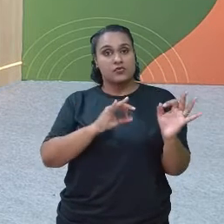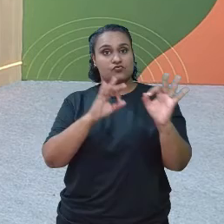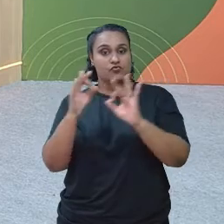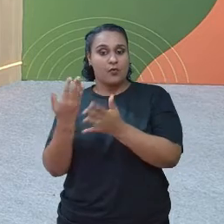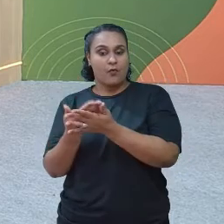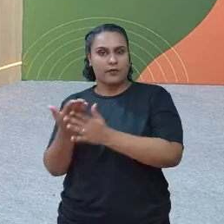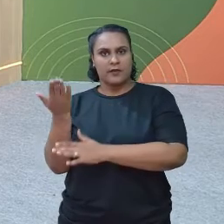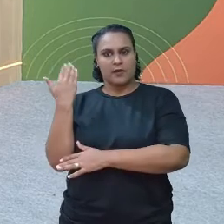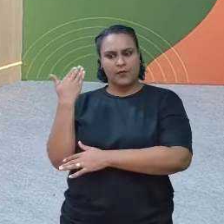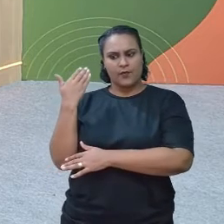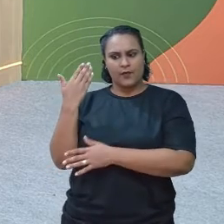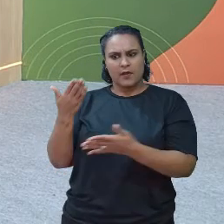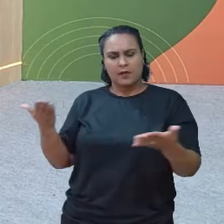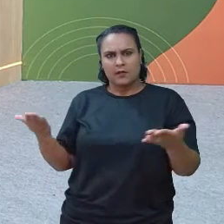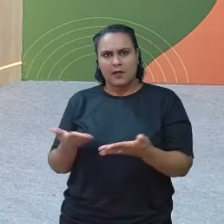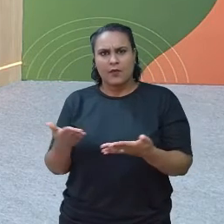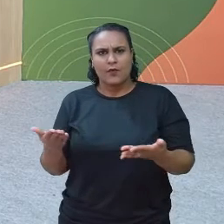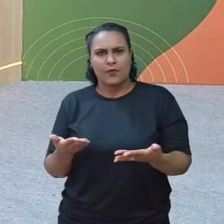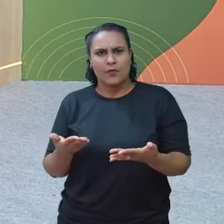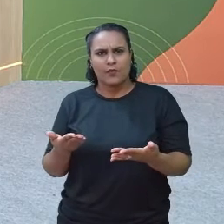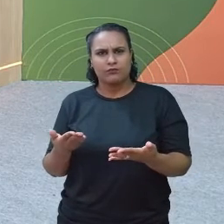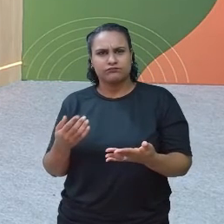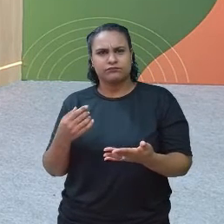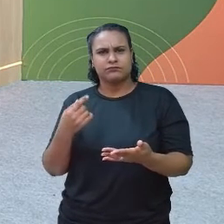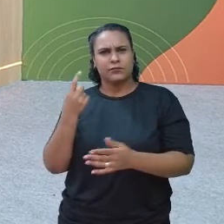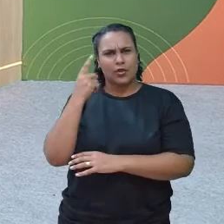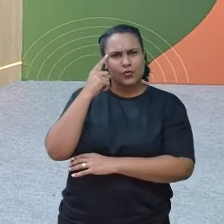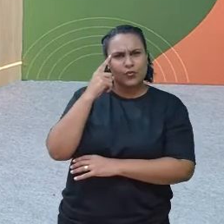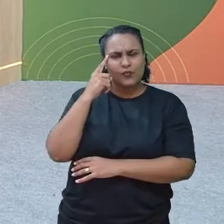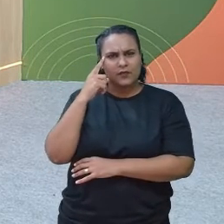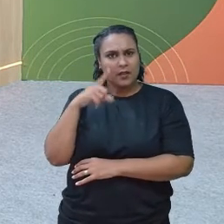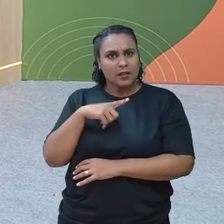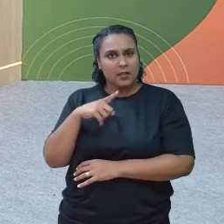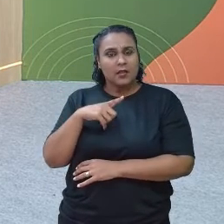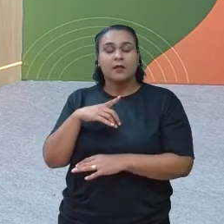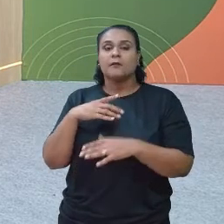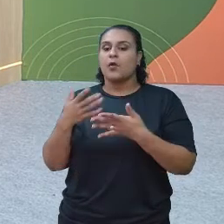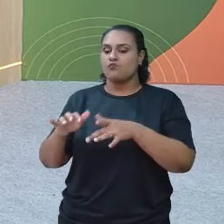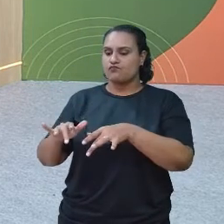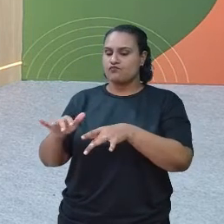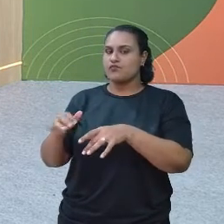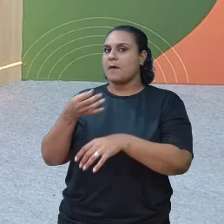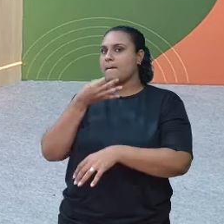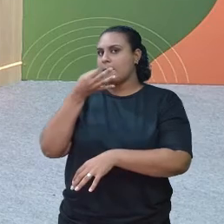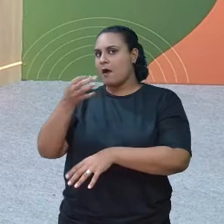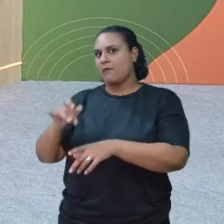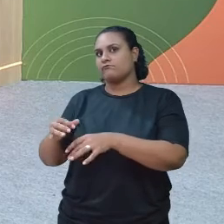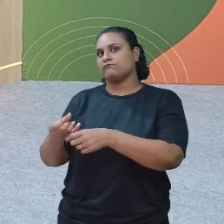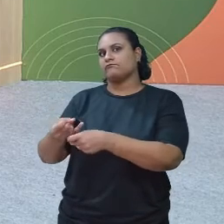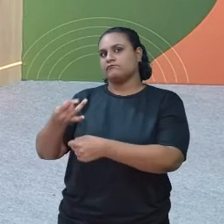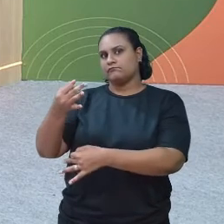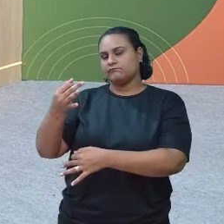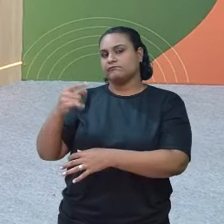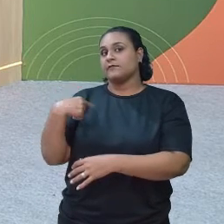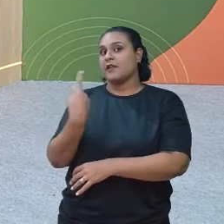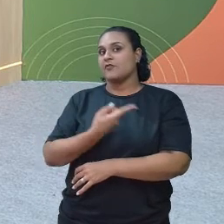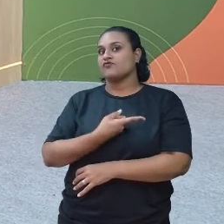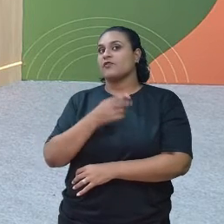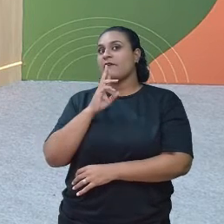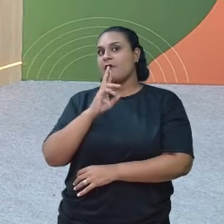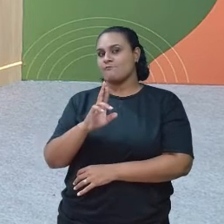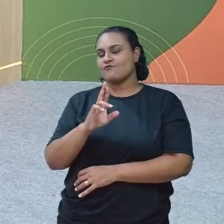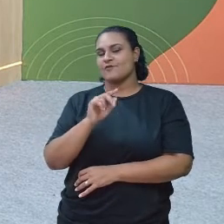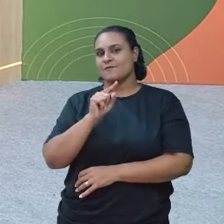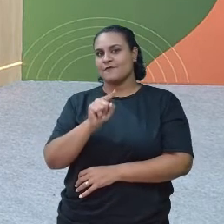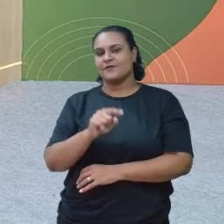essa aula agora, se resta alguma dúvida, escreve para a gente aí no chat qual é a sua, que a gente vai te dar um retorno, tá certo?